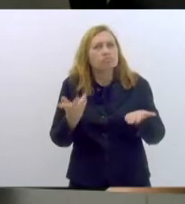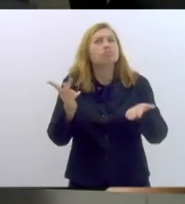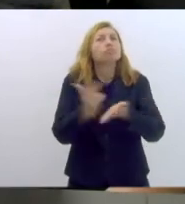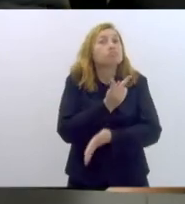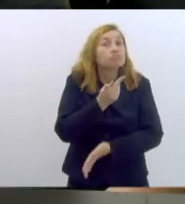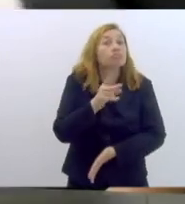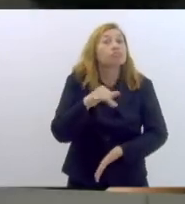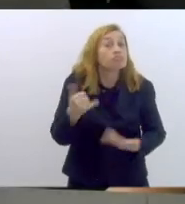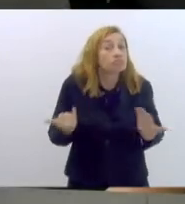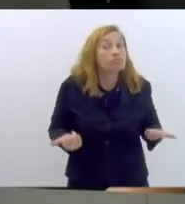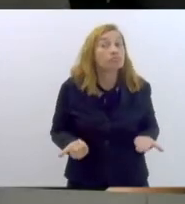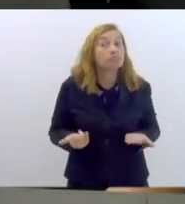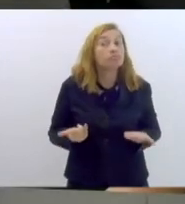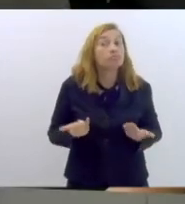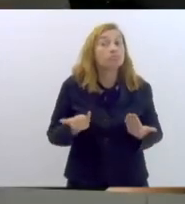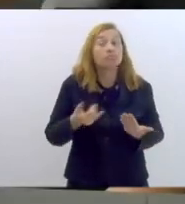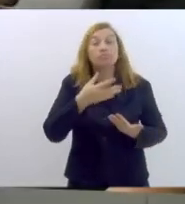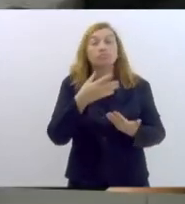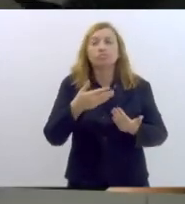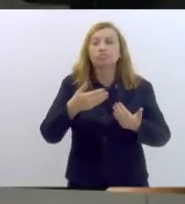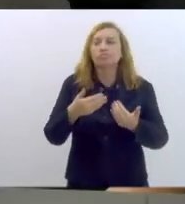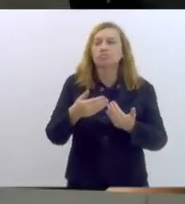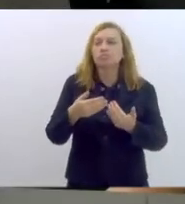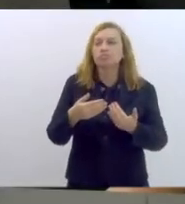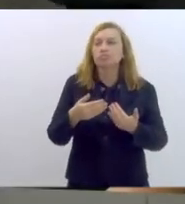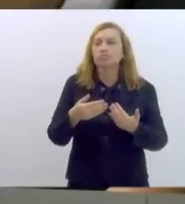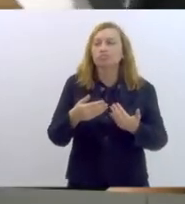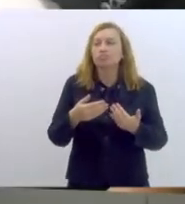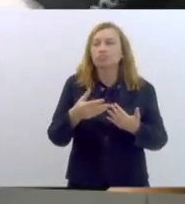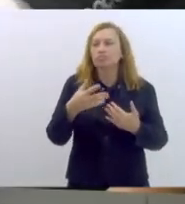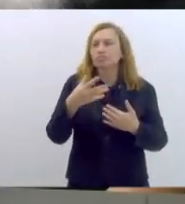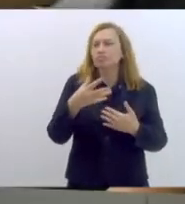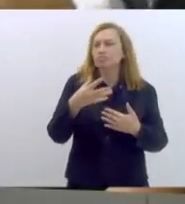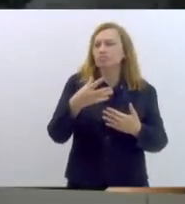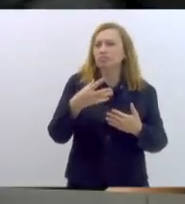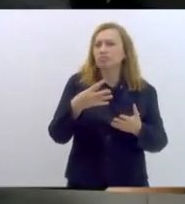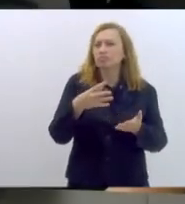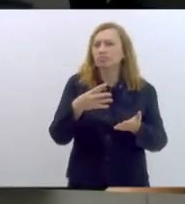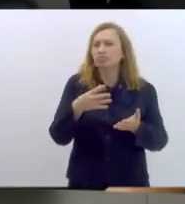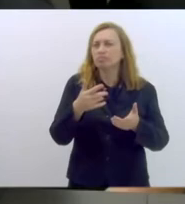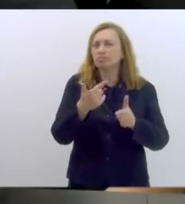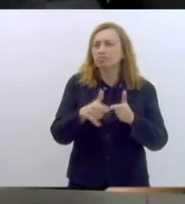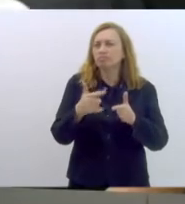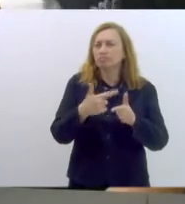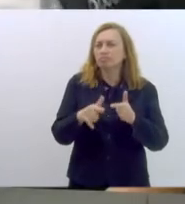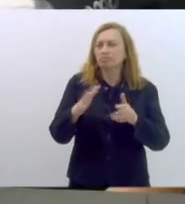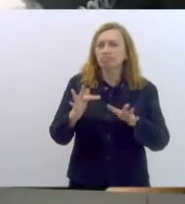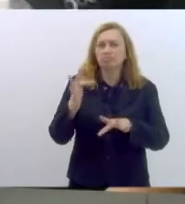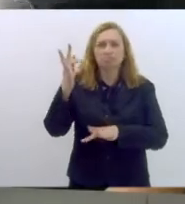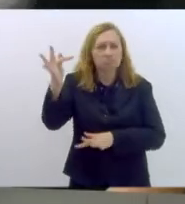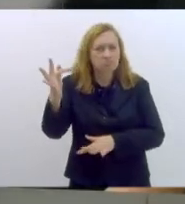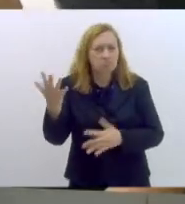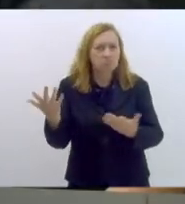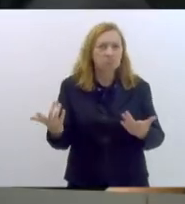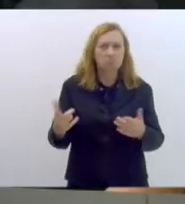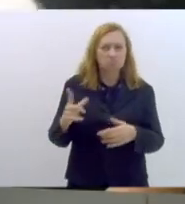acontecer? Estamos empurrando o problema para daqui a 9 anos ou durante, e aí a dívida que está em 180 bilhões passa